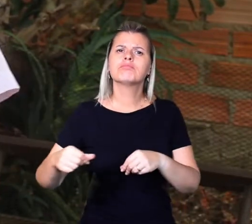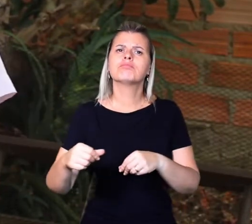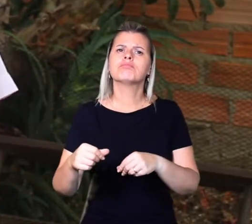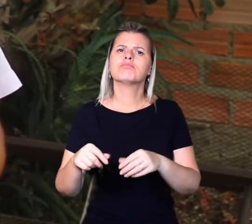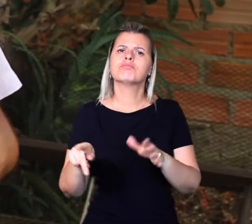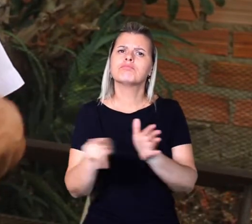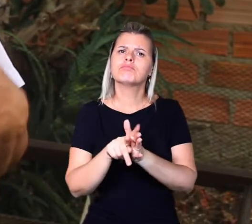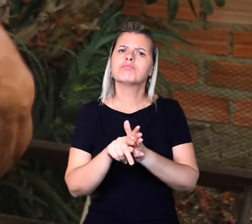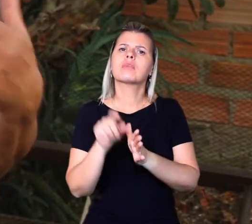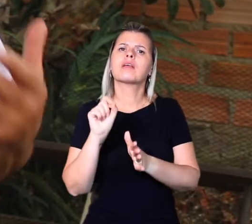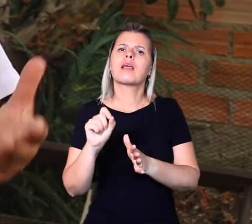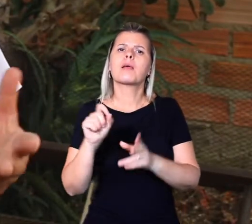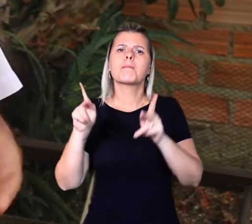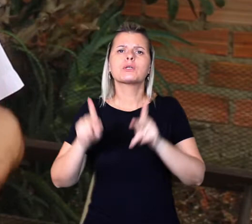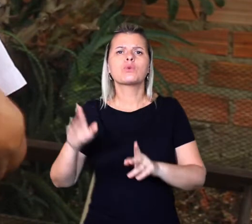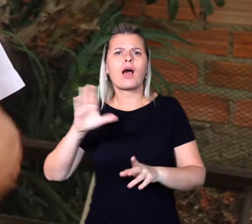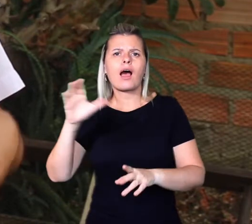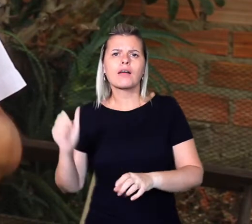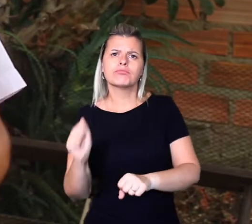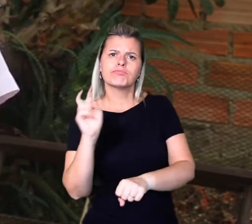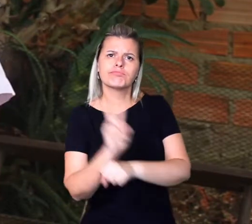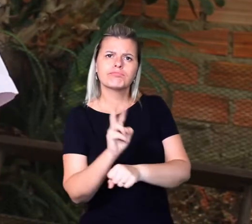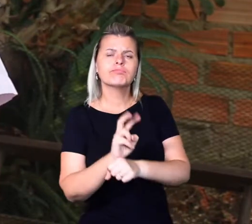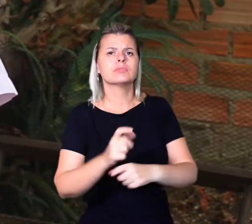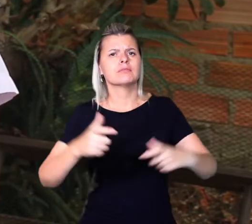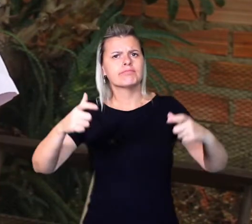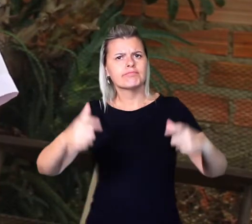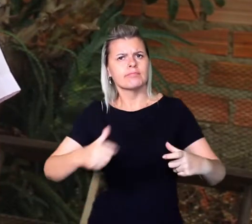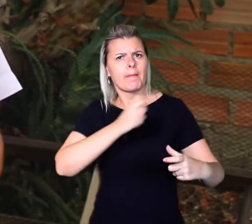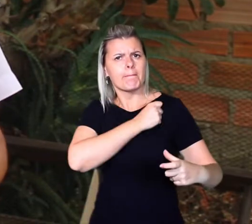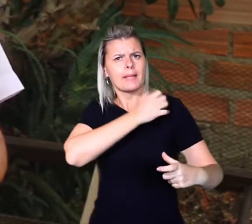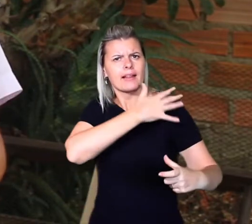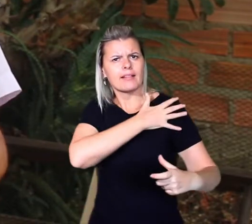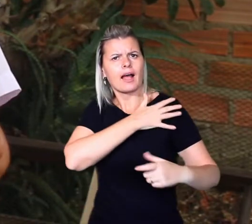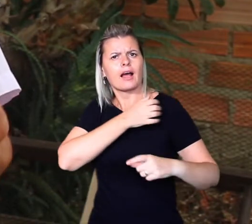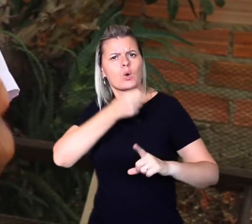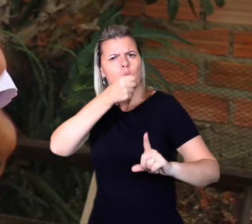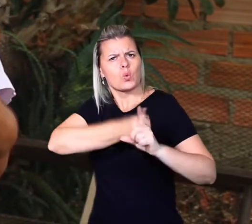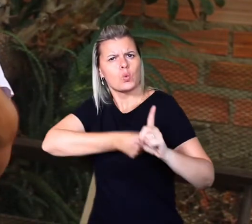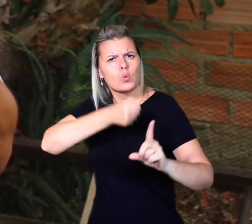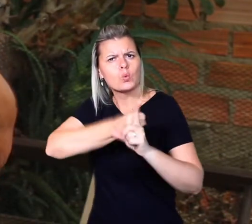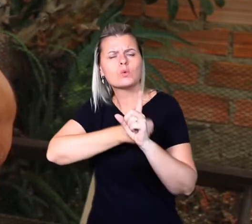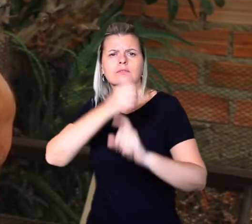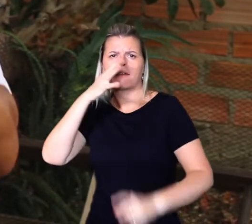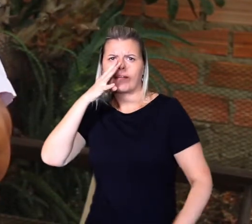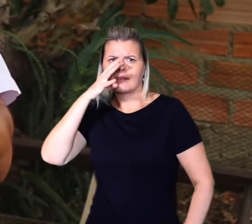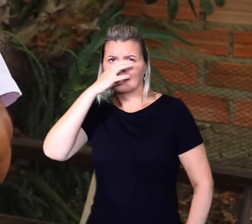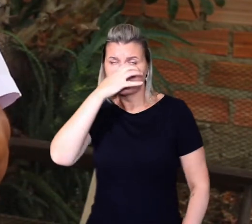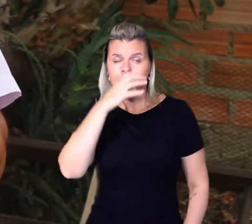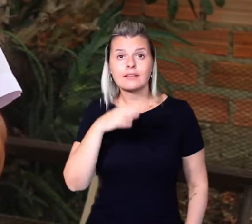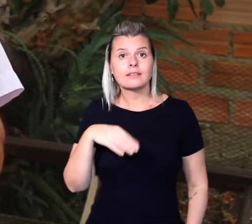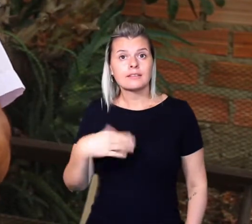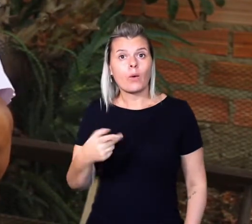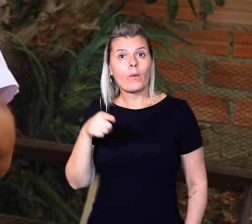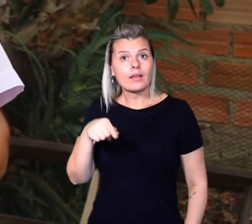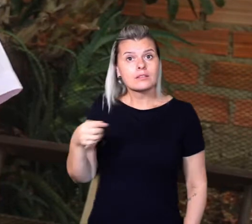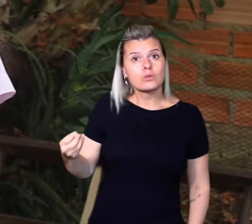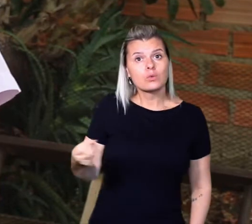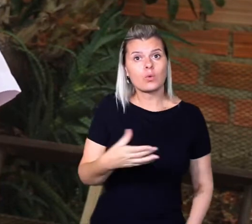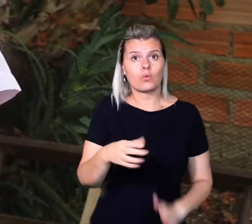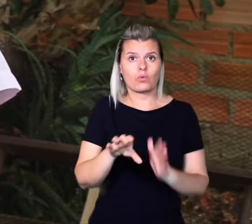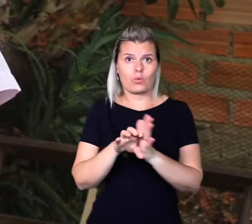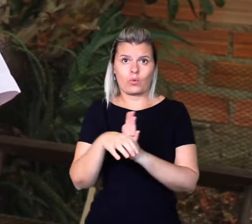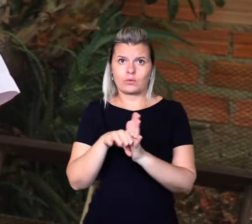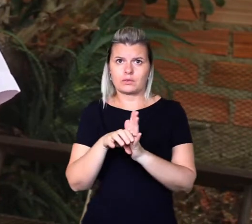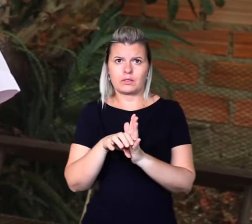pelos africanos, um território também militar de luta, de resistência. E aí esse novo conceito, antes mesmo do advento